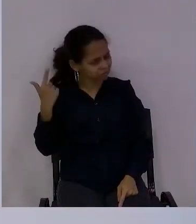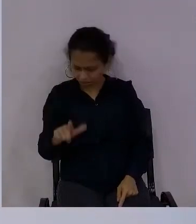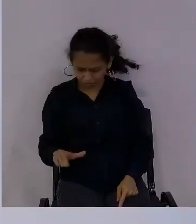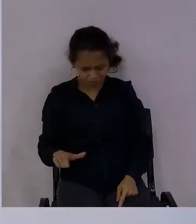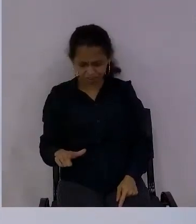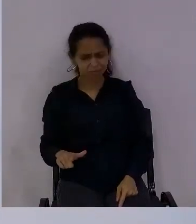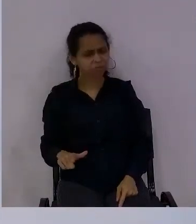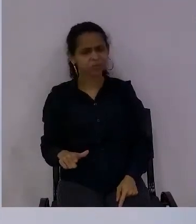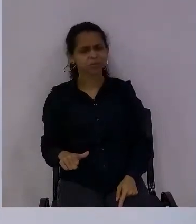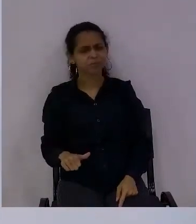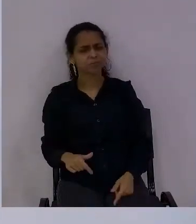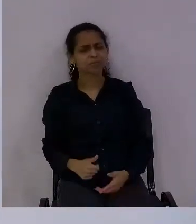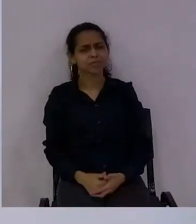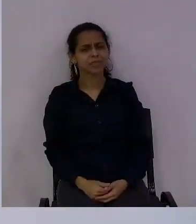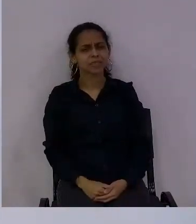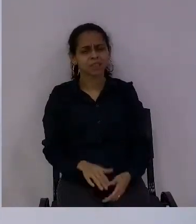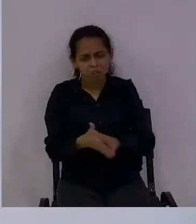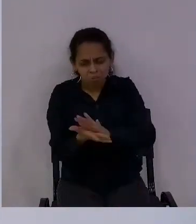É humilhante.